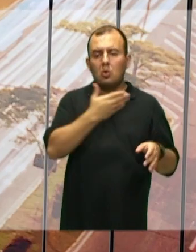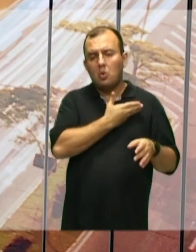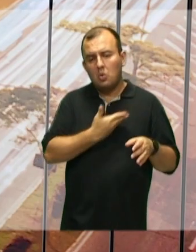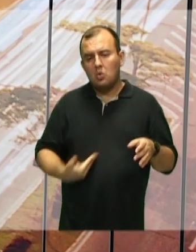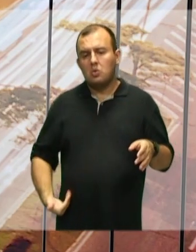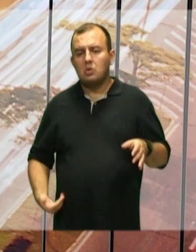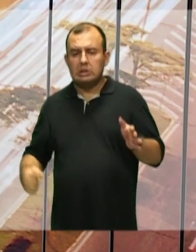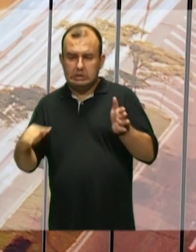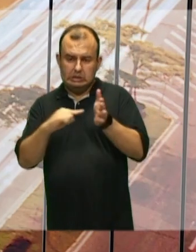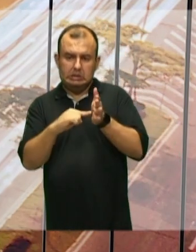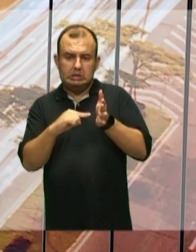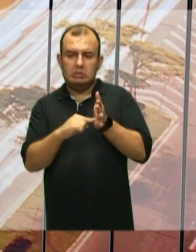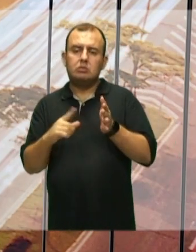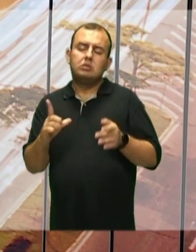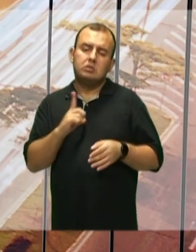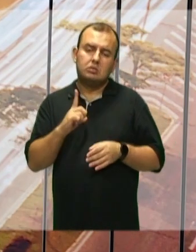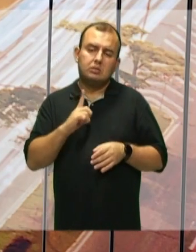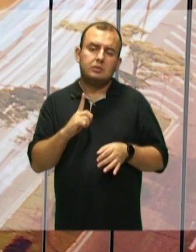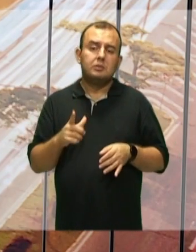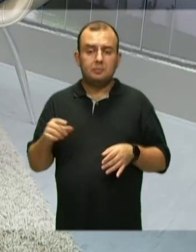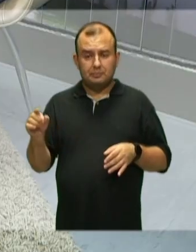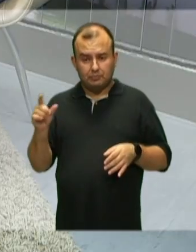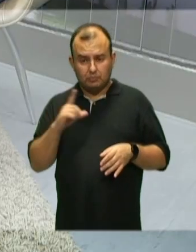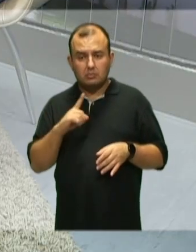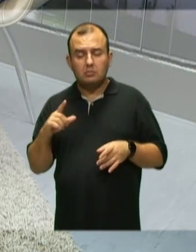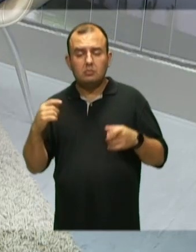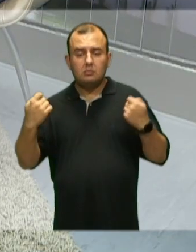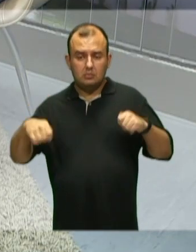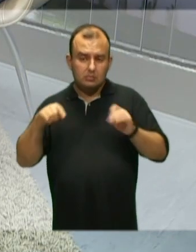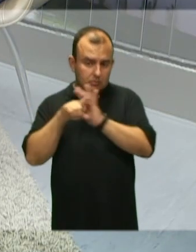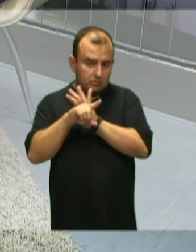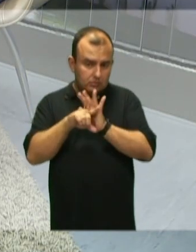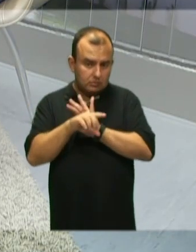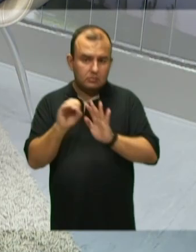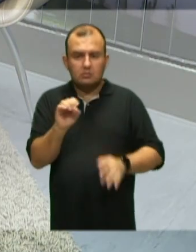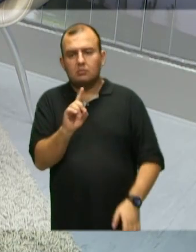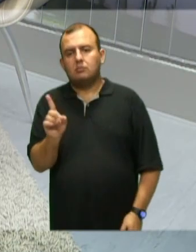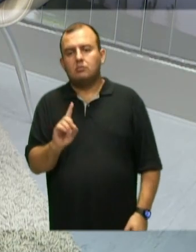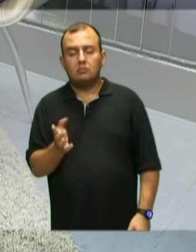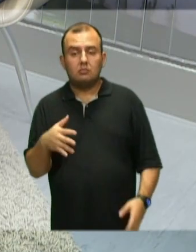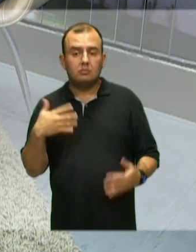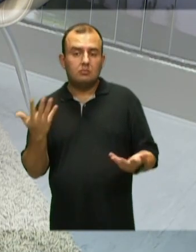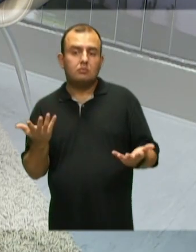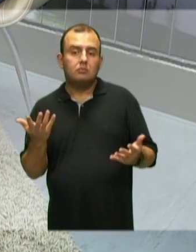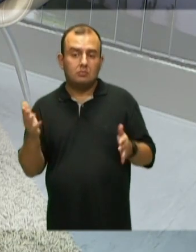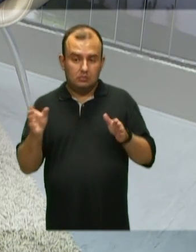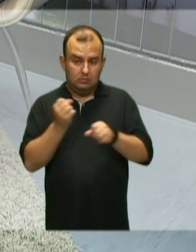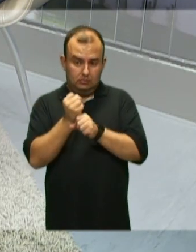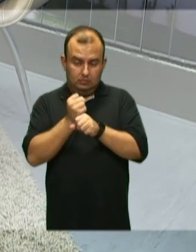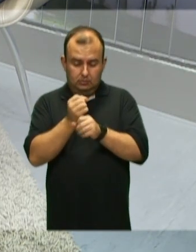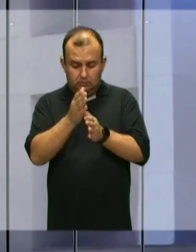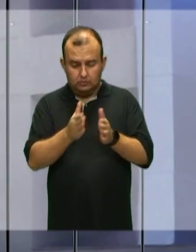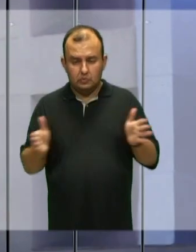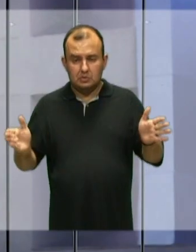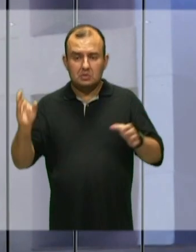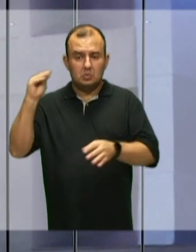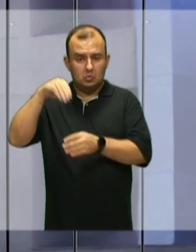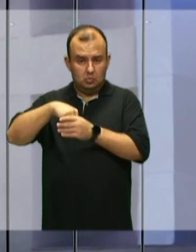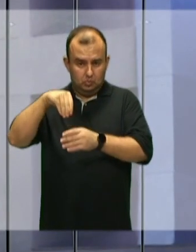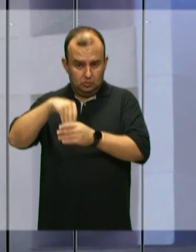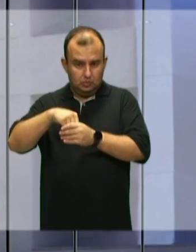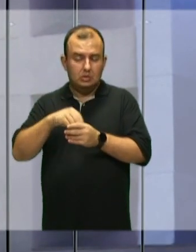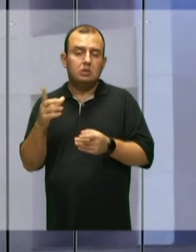que saiu a denúncia e tudo ela ela existe ela precisa ser investigada então nós estamos em um ano eleitoral em ano eleitoral as